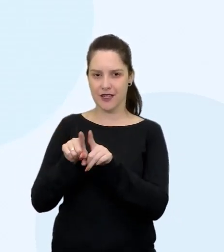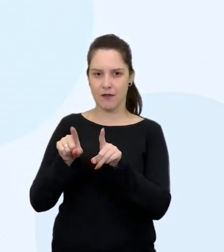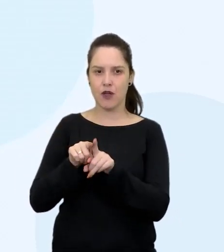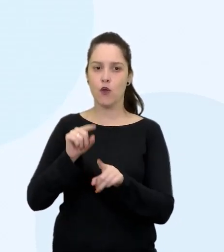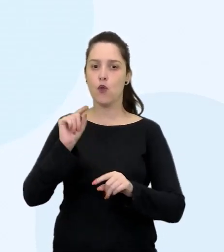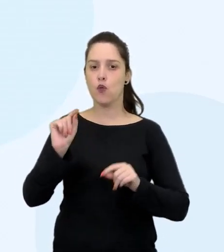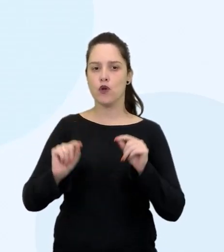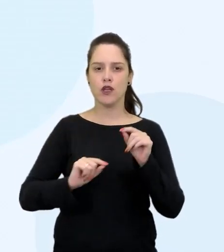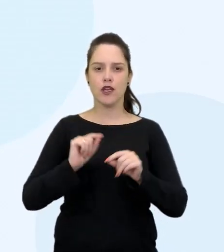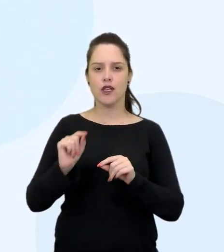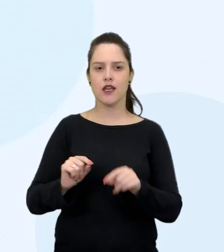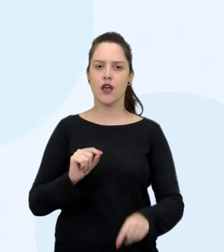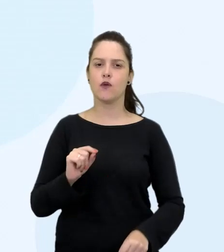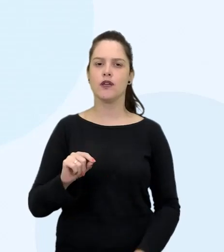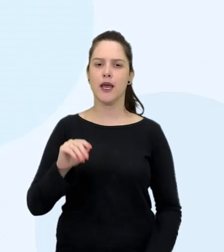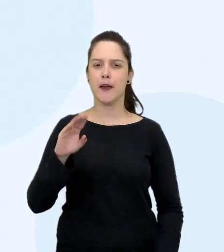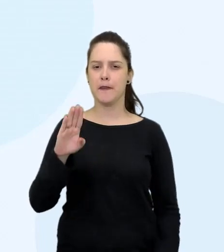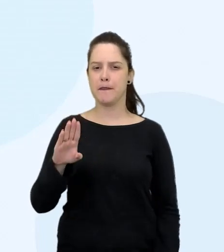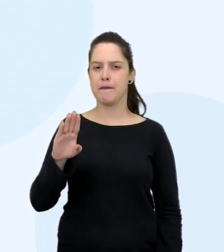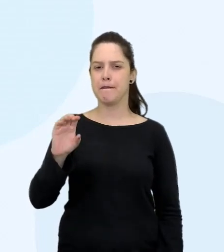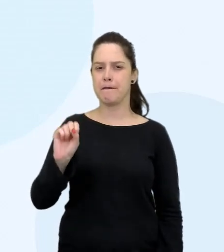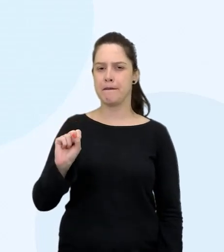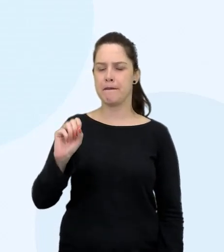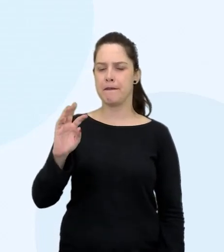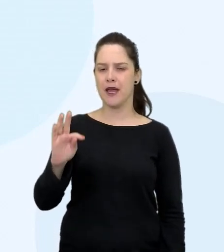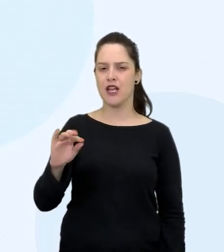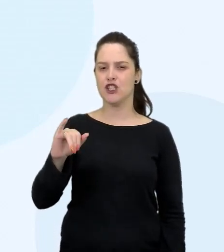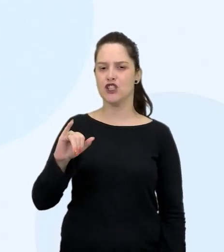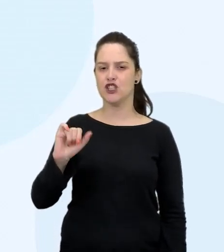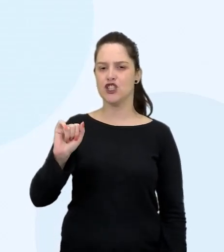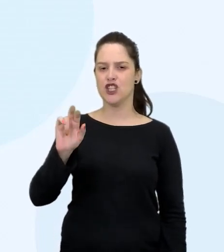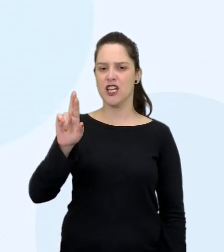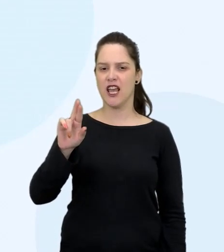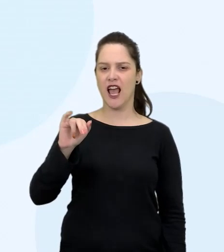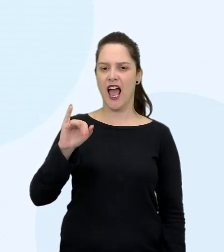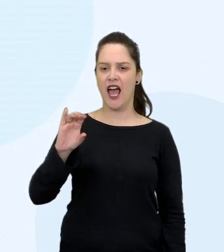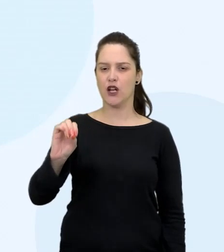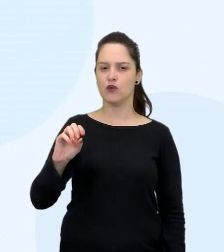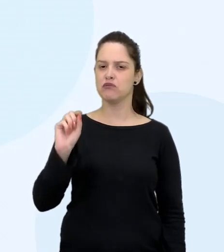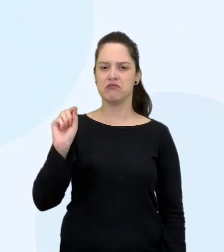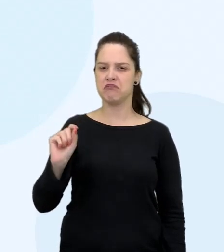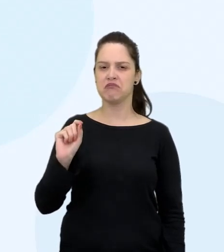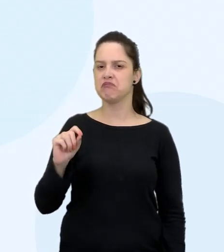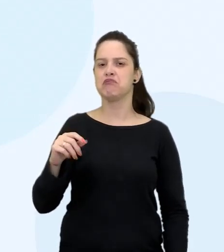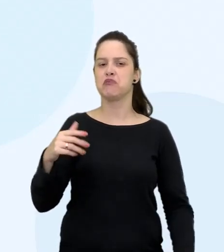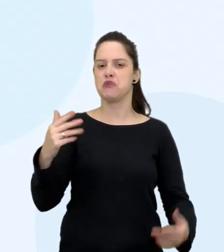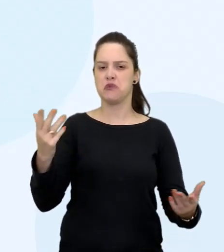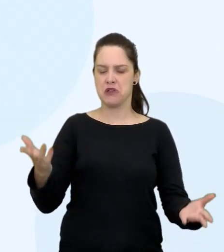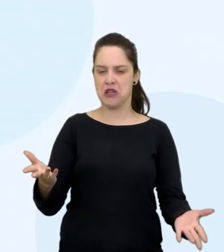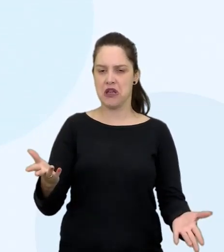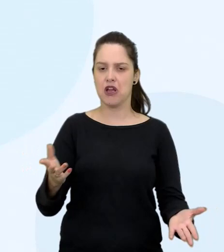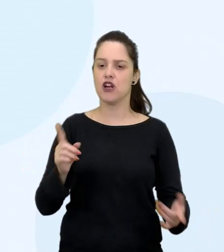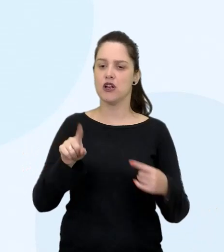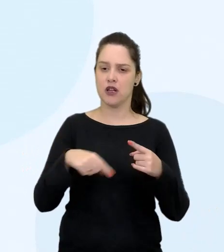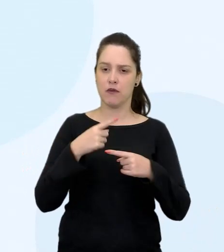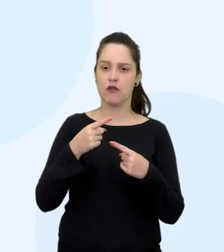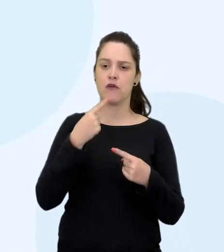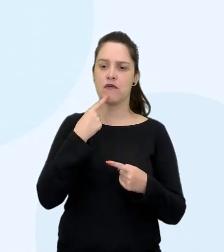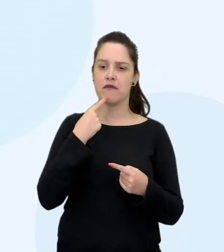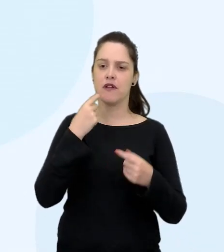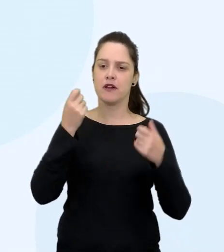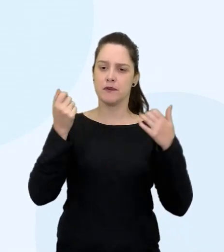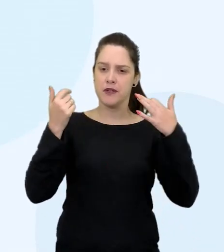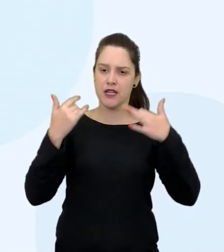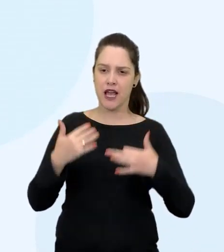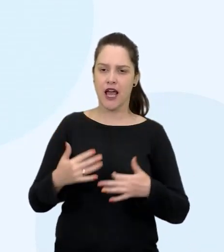é um bestiário? Você sabe o que é um bestiário, né? E aí a gente falou um pouquinho do bestiário, estava pesquisando,